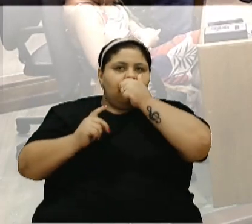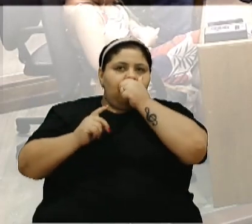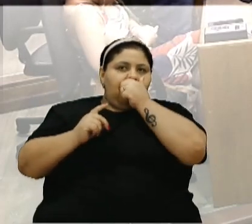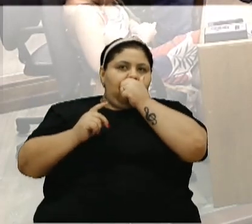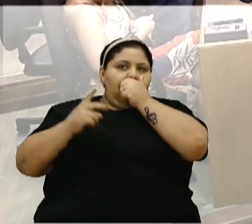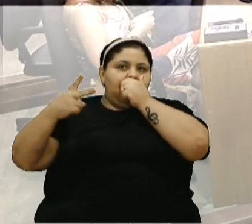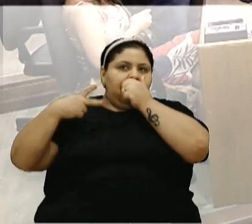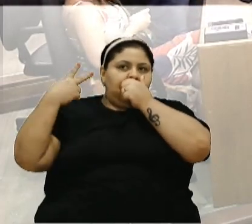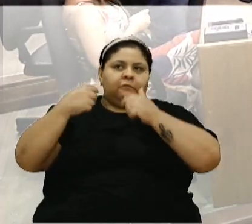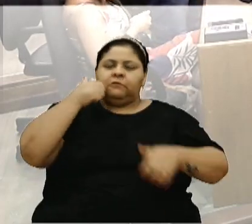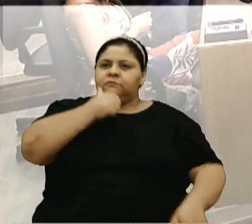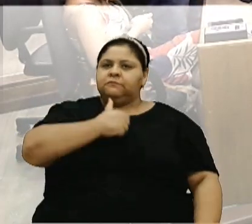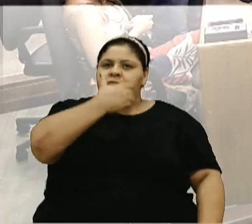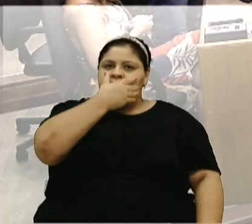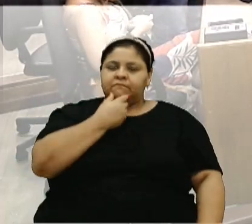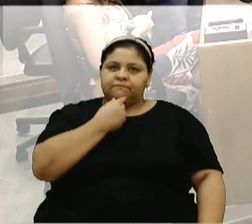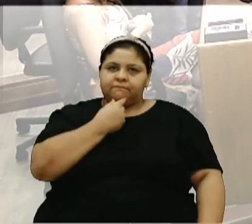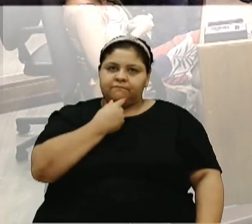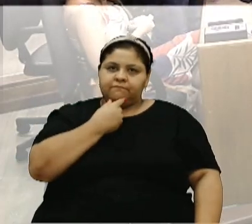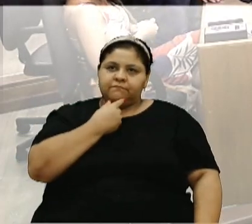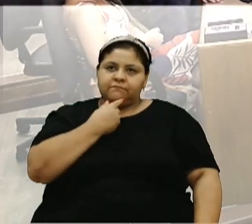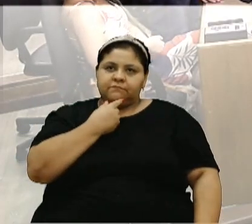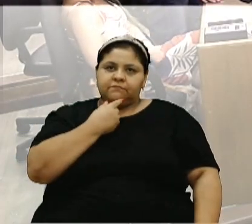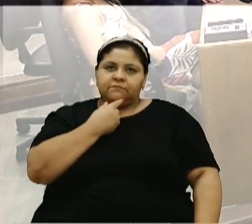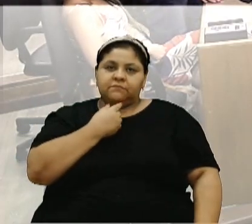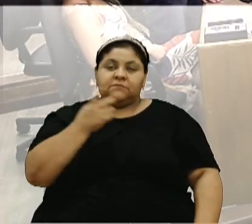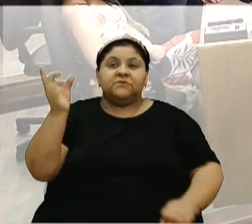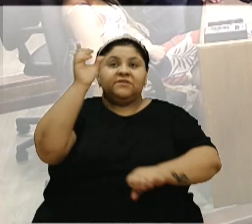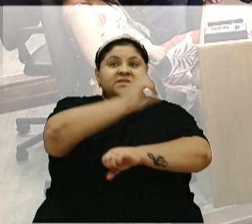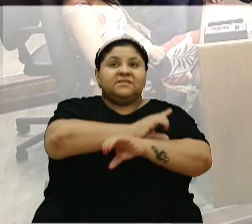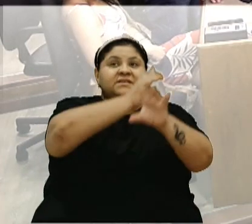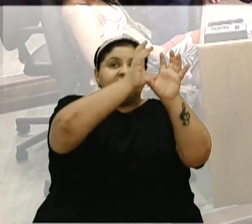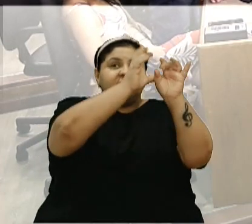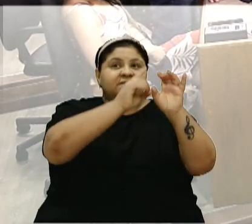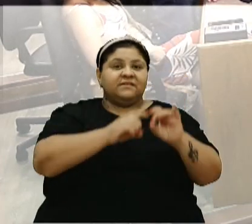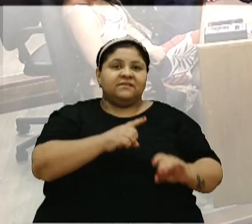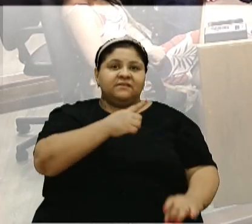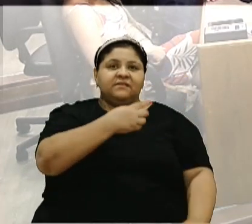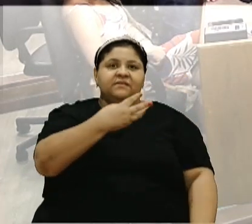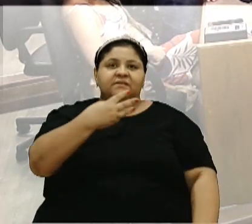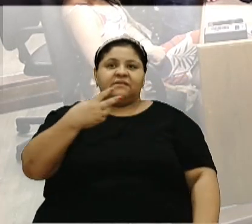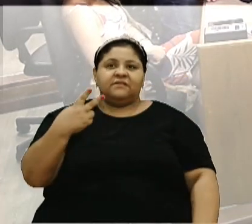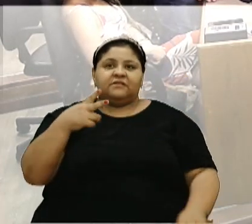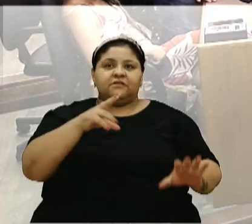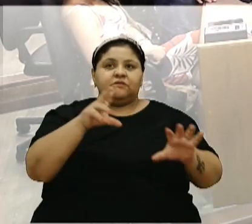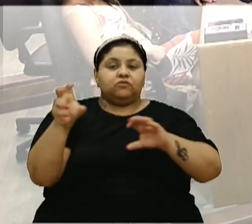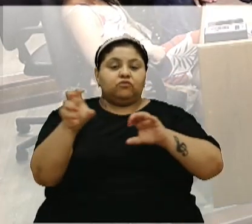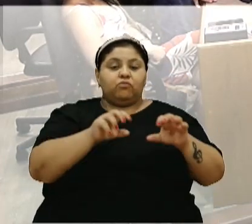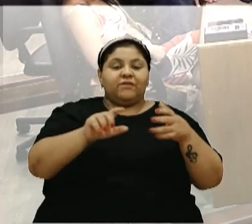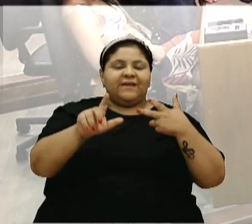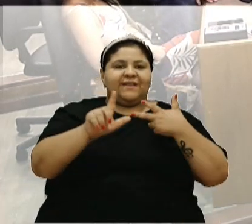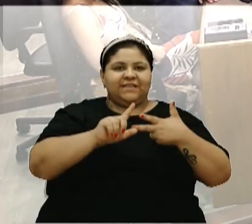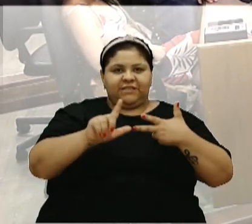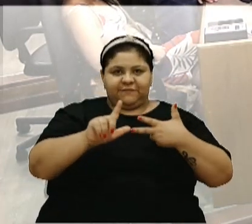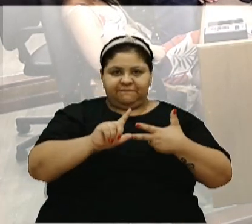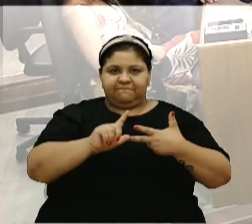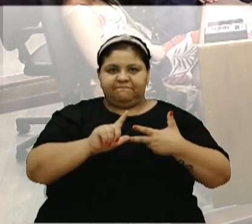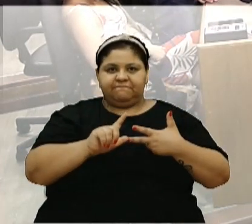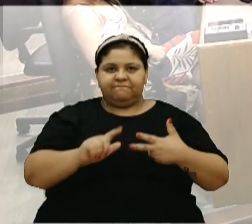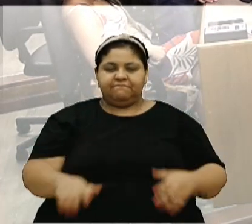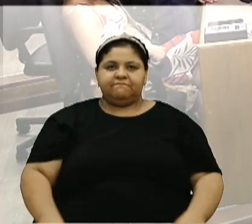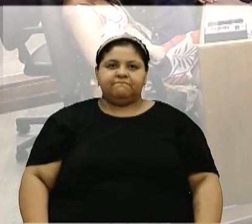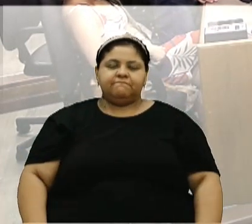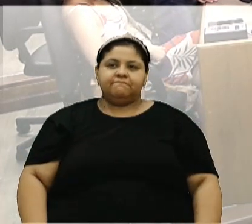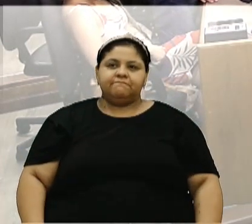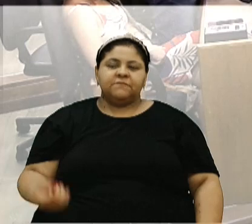colegas vereadores, vereadoras. Data especial hoje, né? 132 anos do Poder Legislativo.